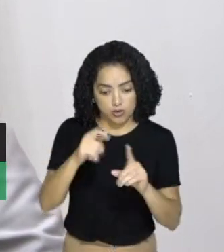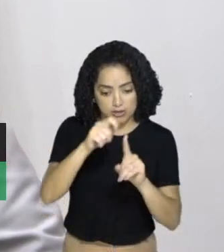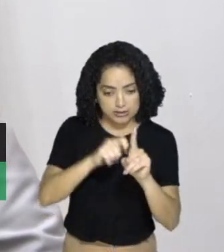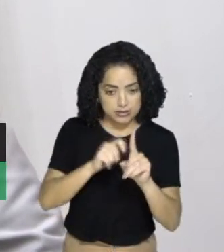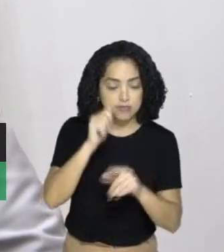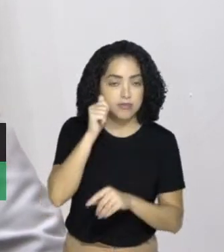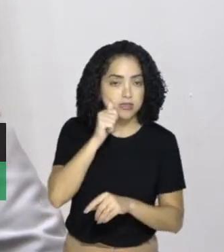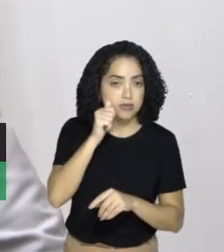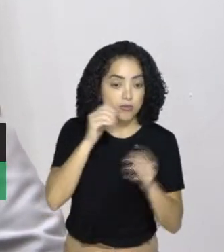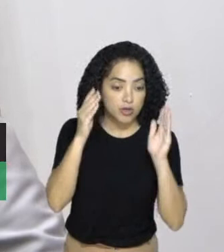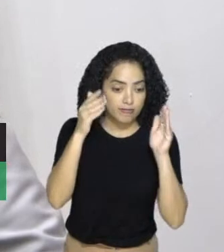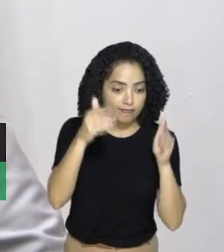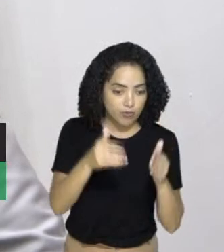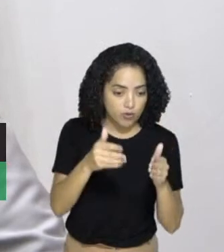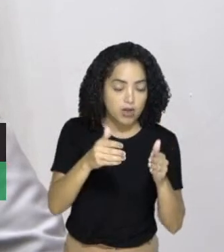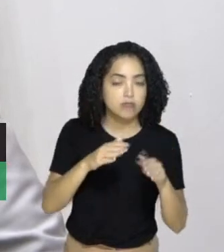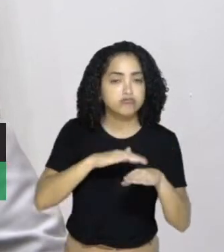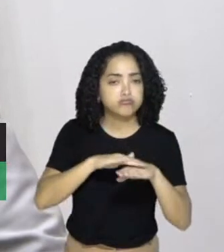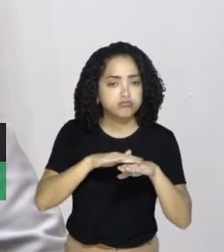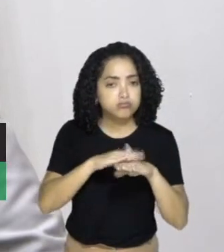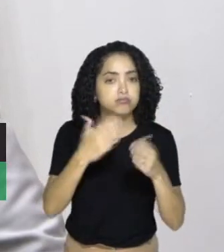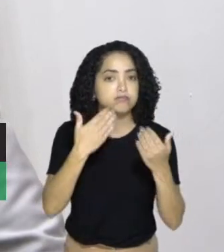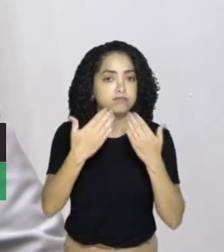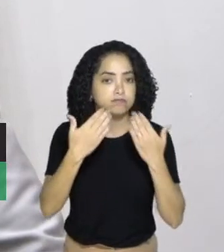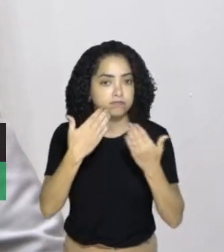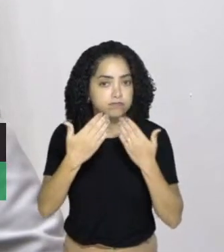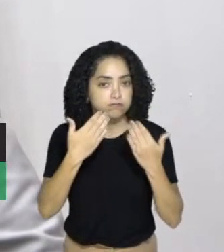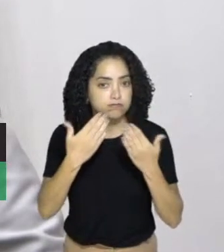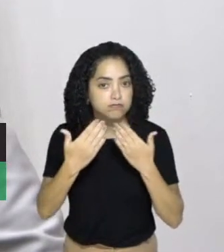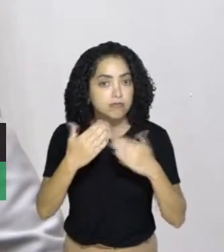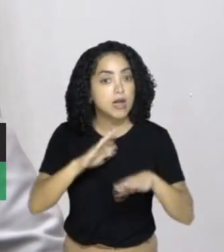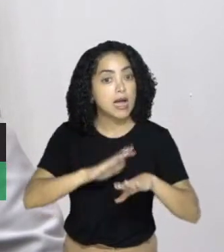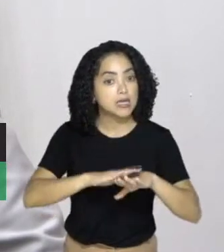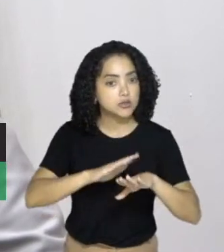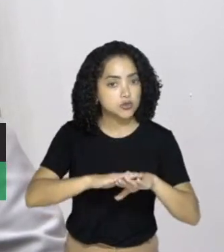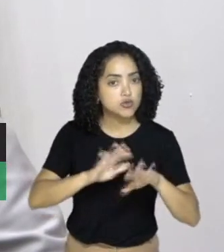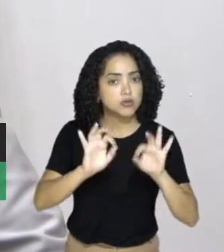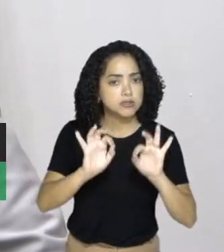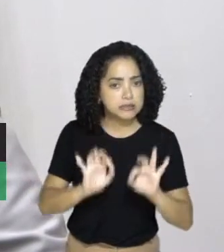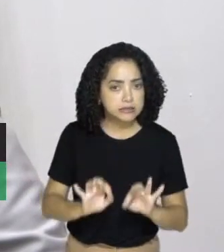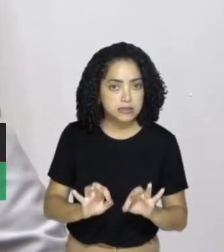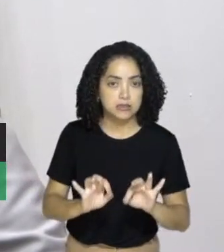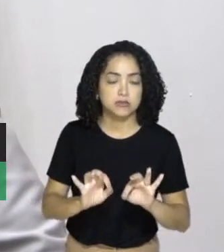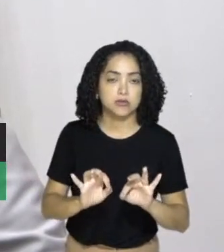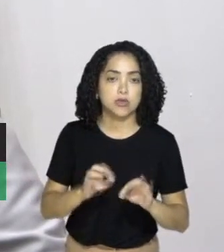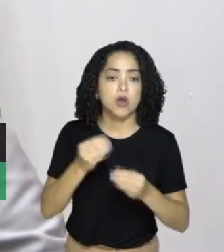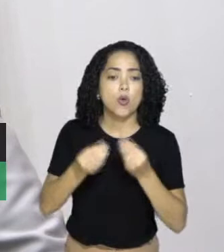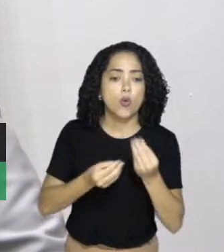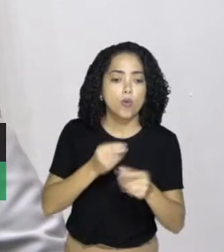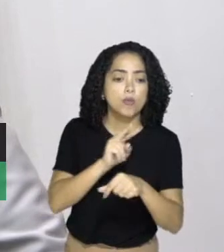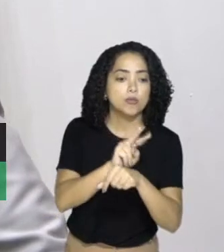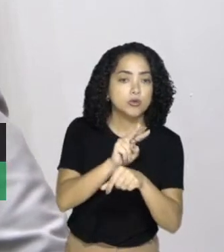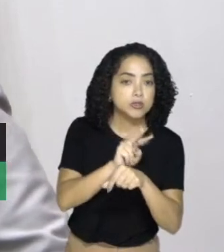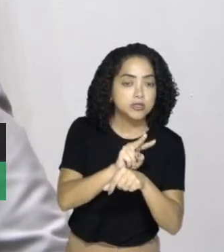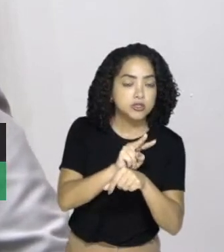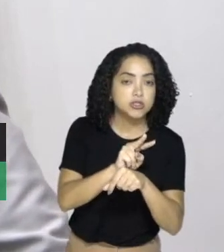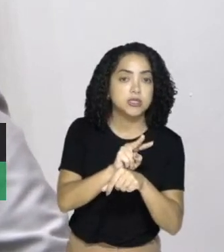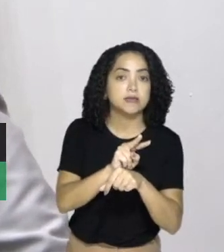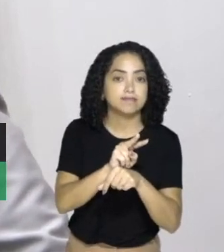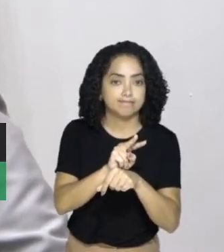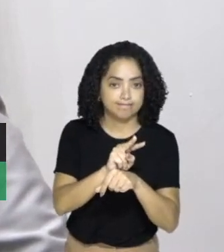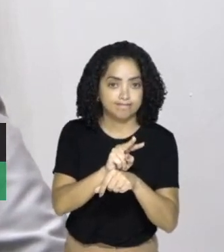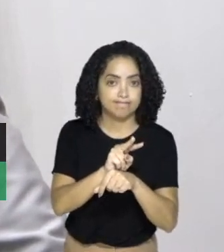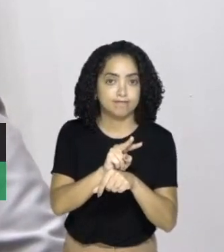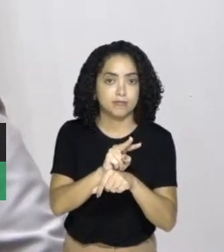a gente pode conversar muito dentro dessa casa aqui sobre ações muito efetivas de como proteger a mulher do maior